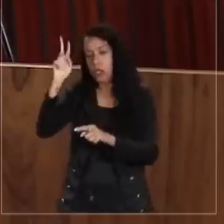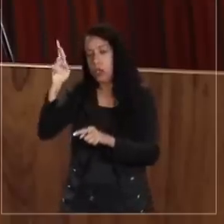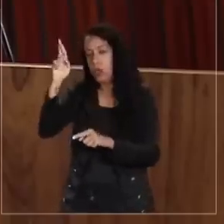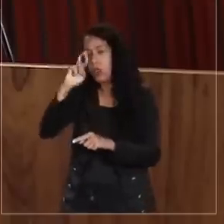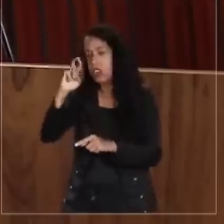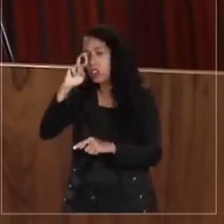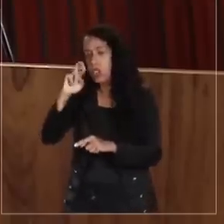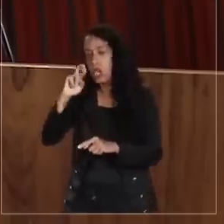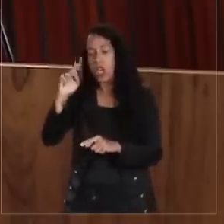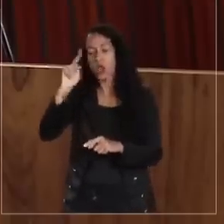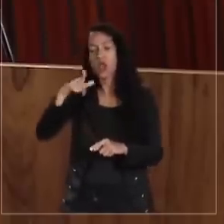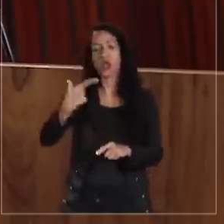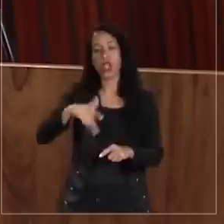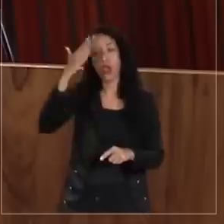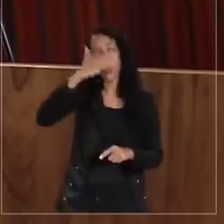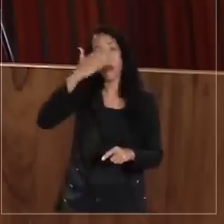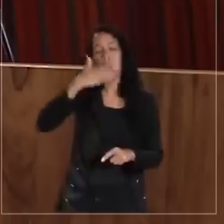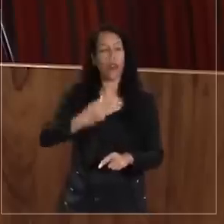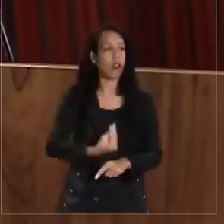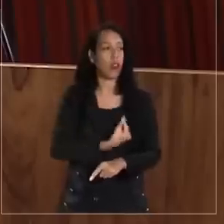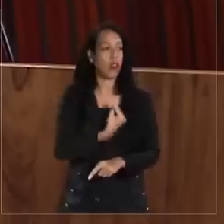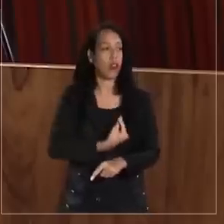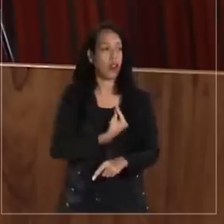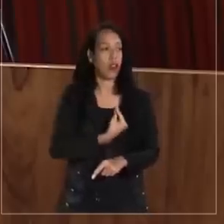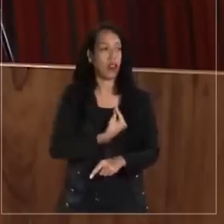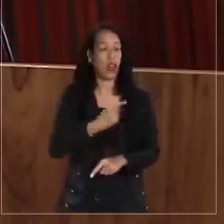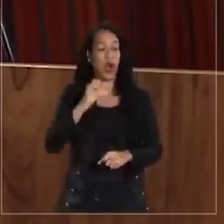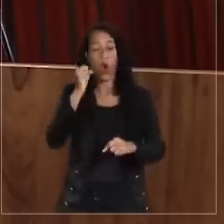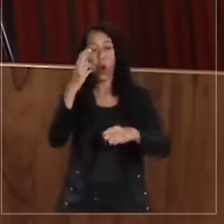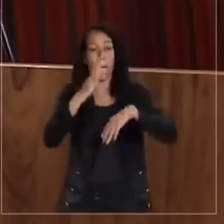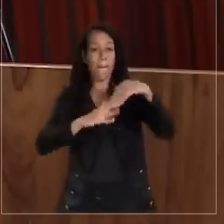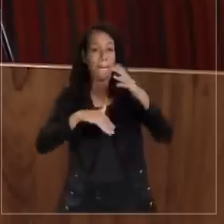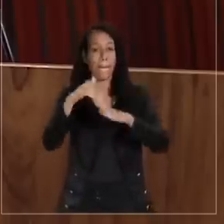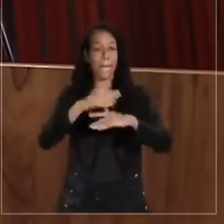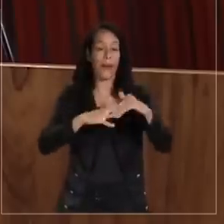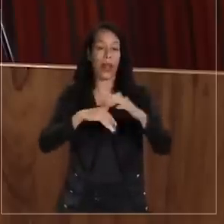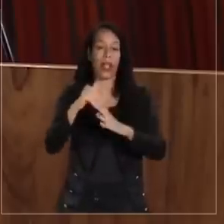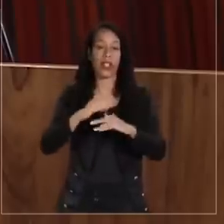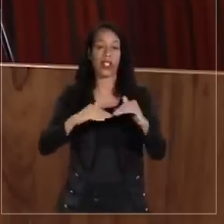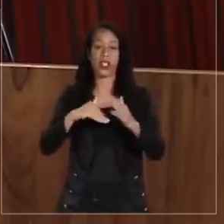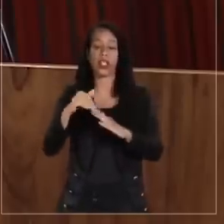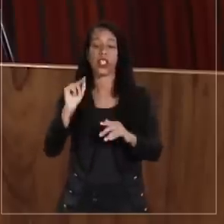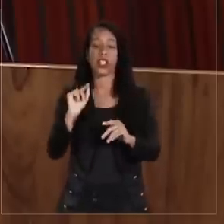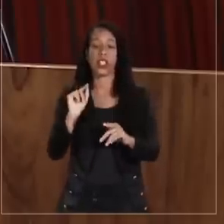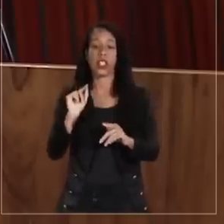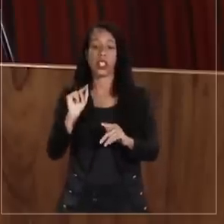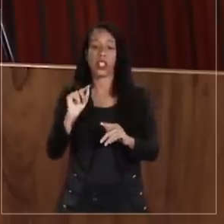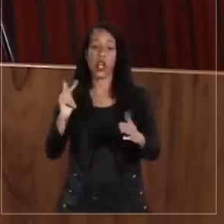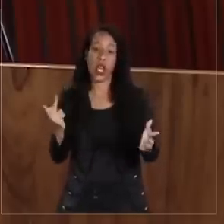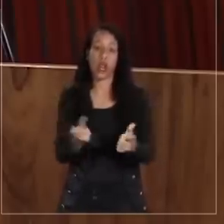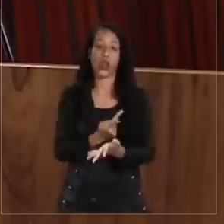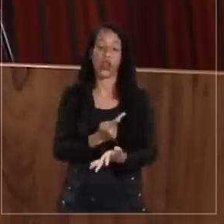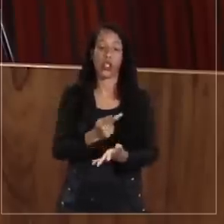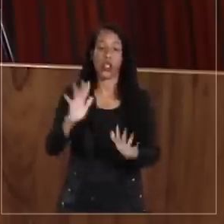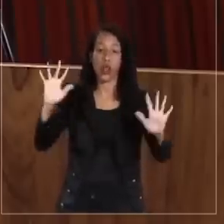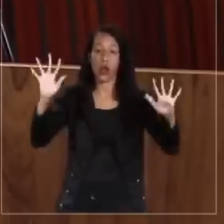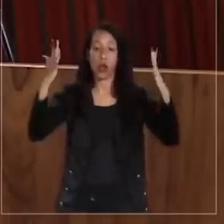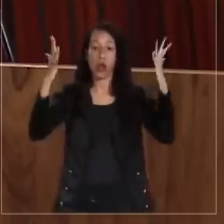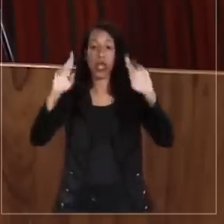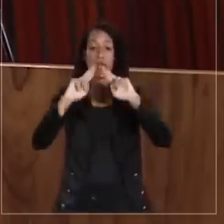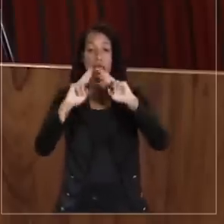se comprovou em relação a qualquer participação ou prática dele na ocorrência, no evento,